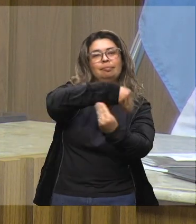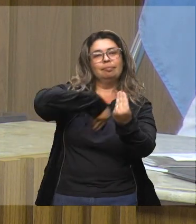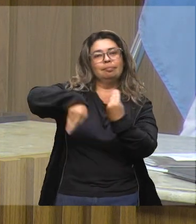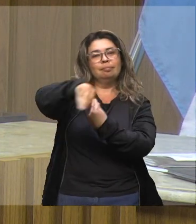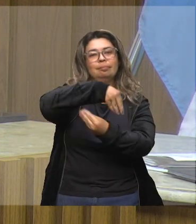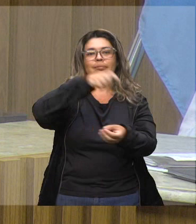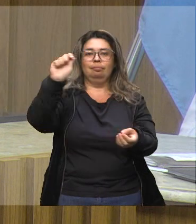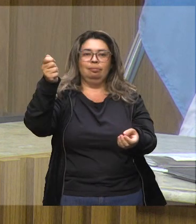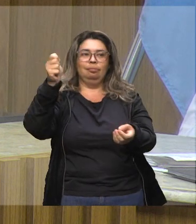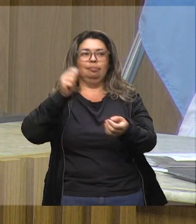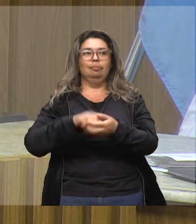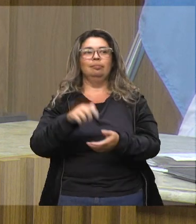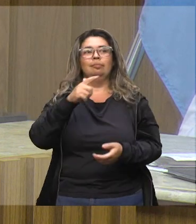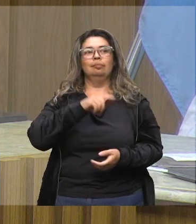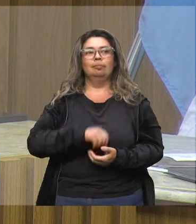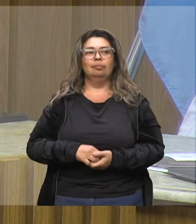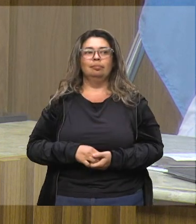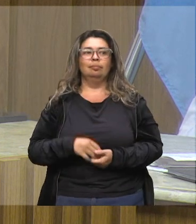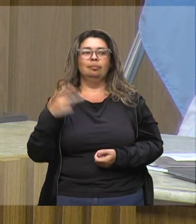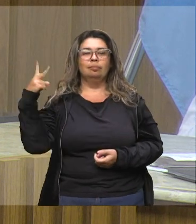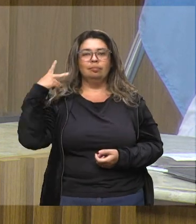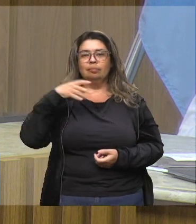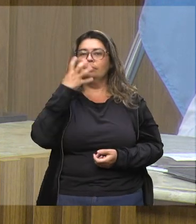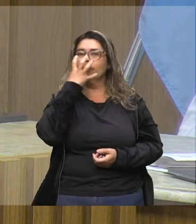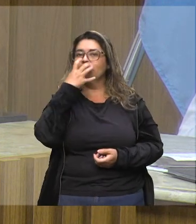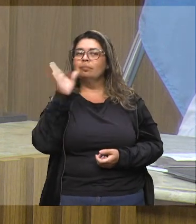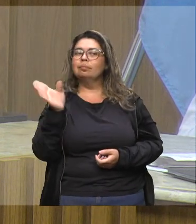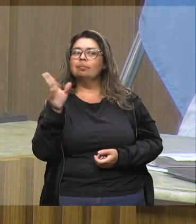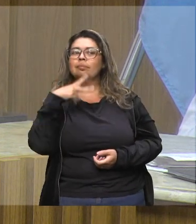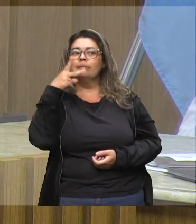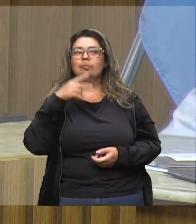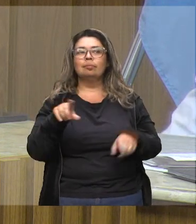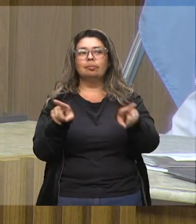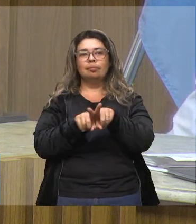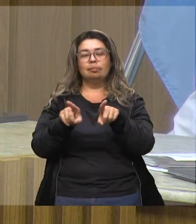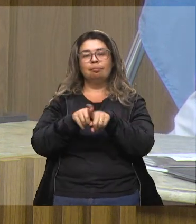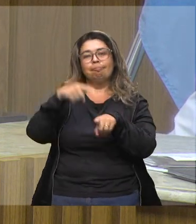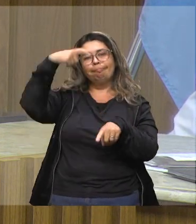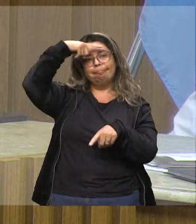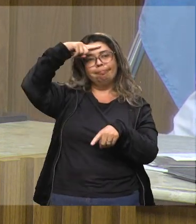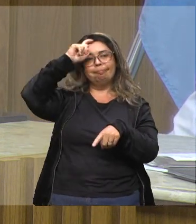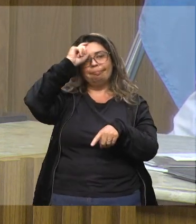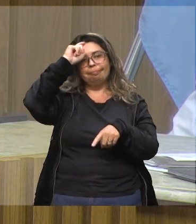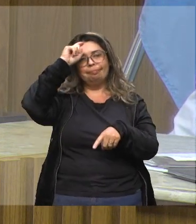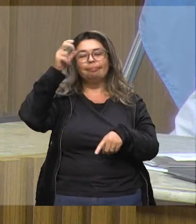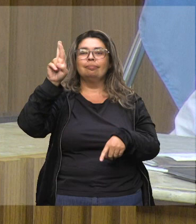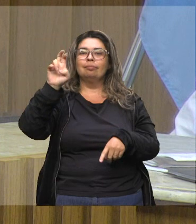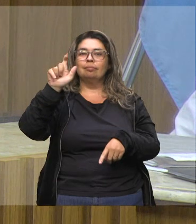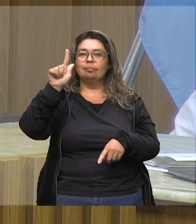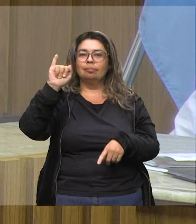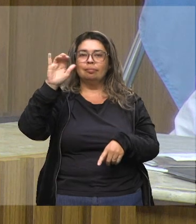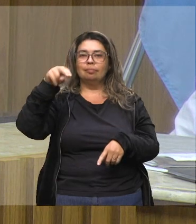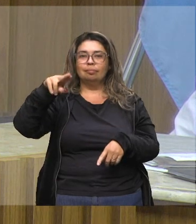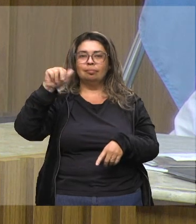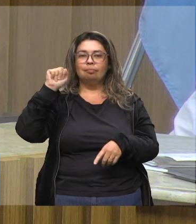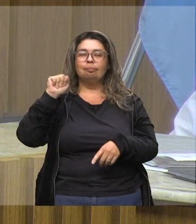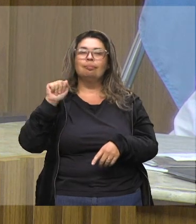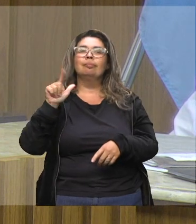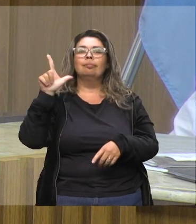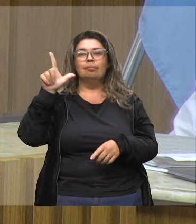Essa questão que o vereador Alexandre mencionou, mas a questão do Hospital Regional. Volto aqui para cobrar mais uma